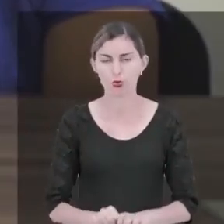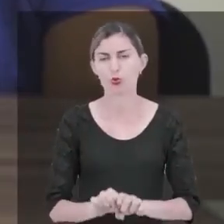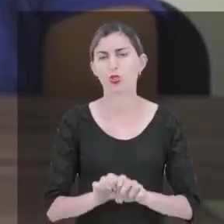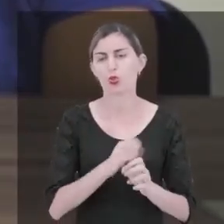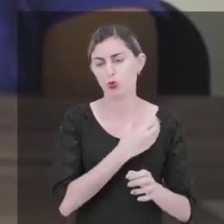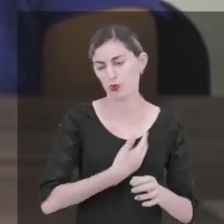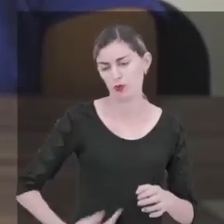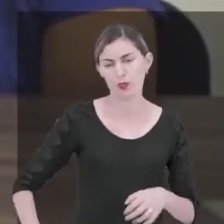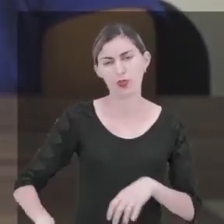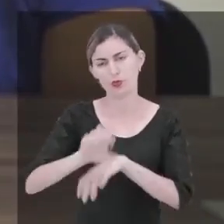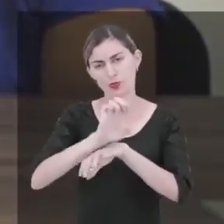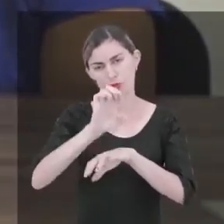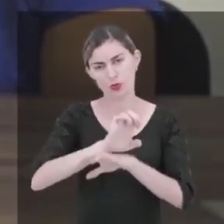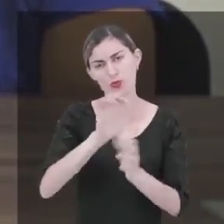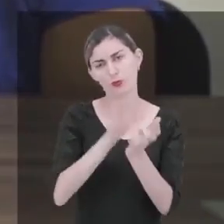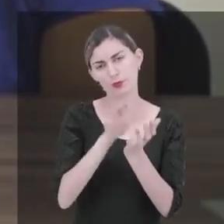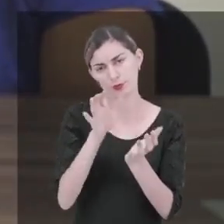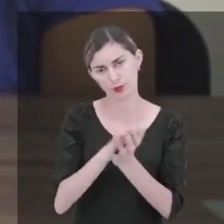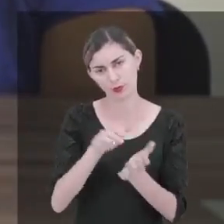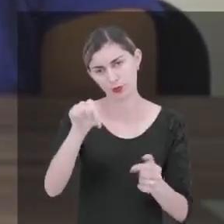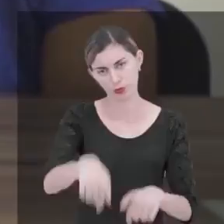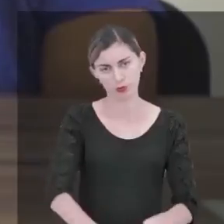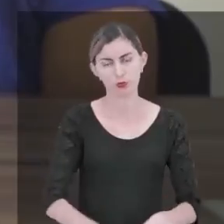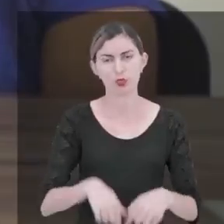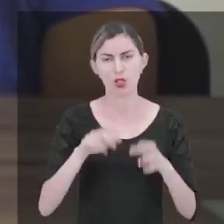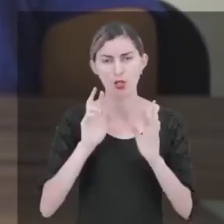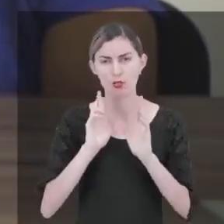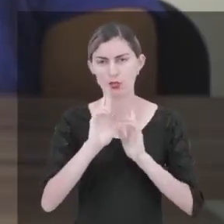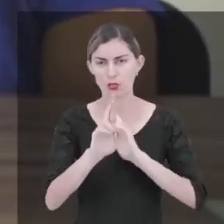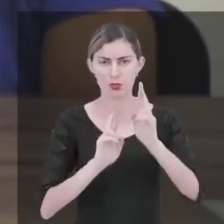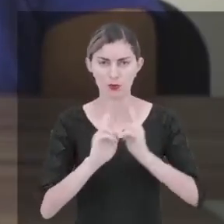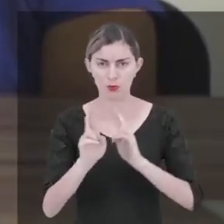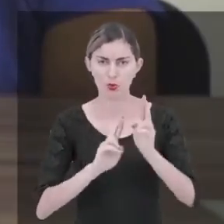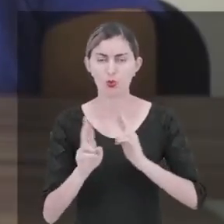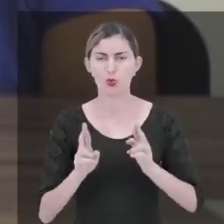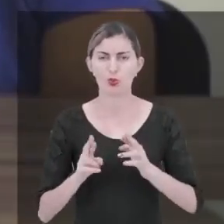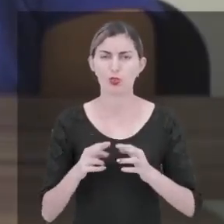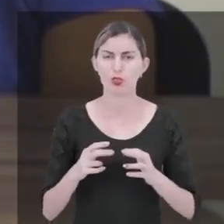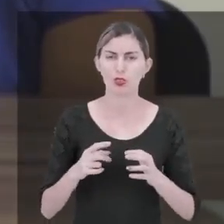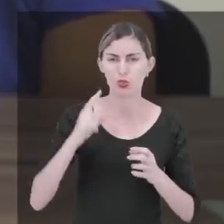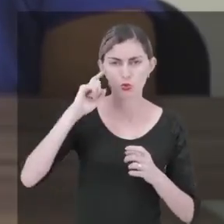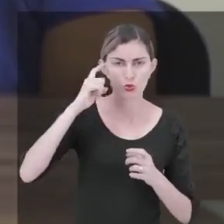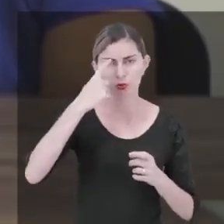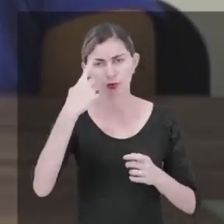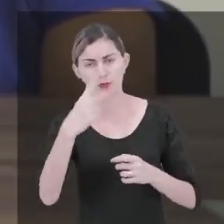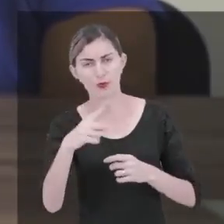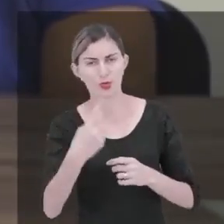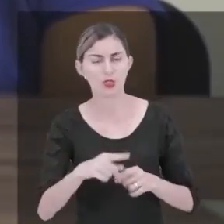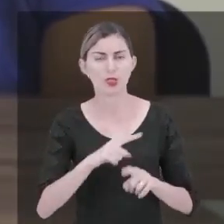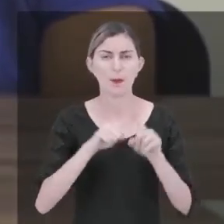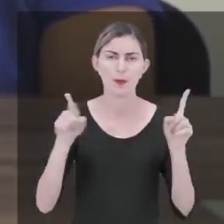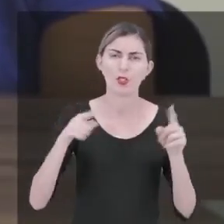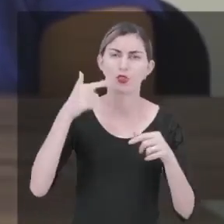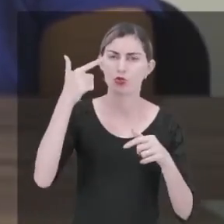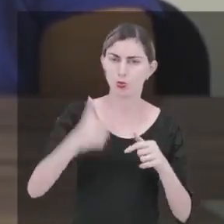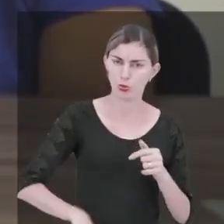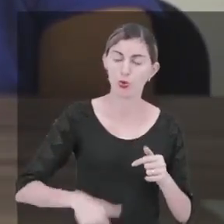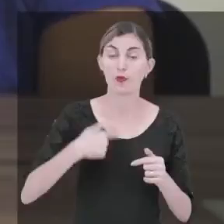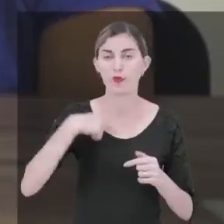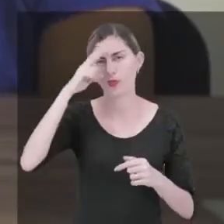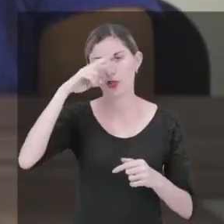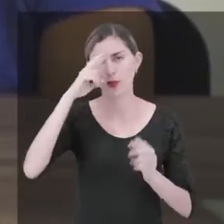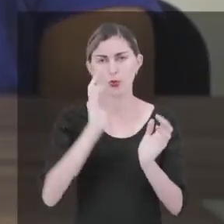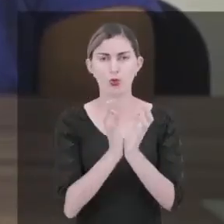estrutura do governo do estado de Pernambuco hoje responde aos anseios de vocês. Mais uma vez